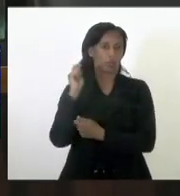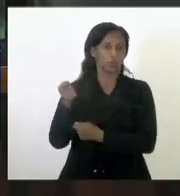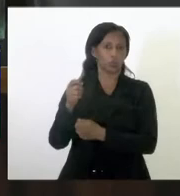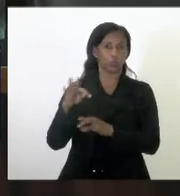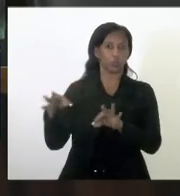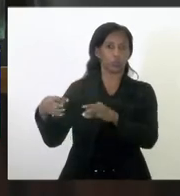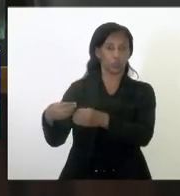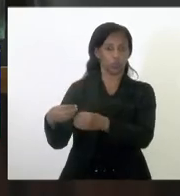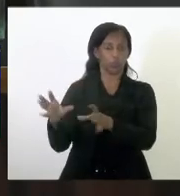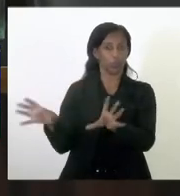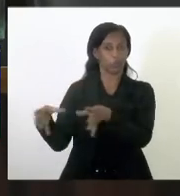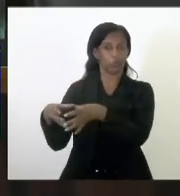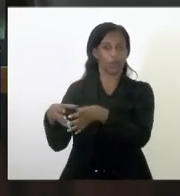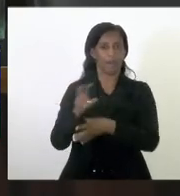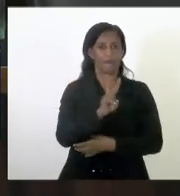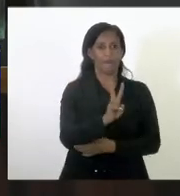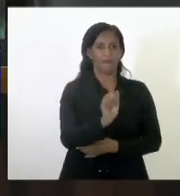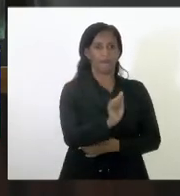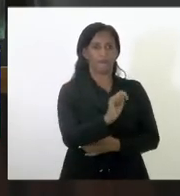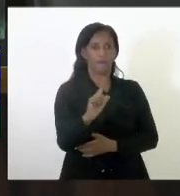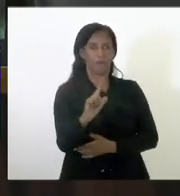deputado Valdo Ceasa.